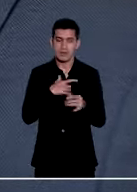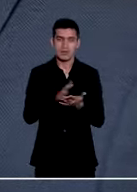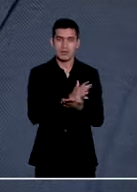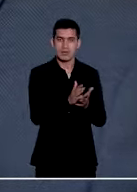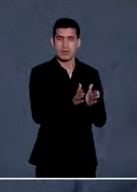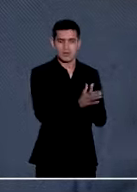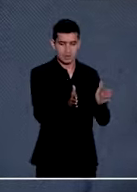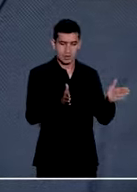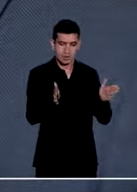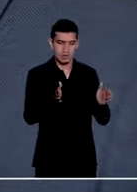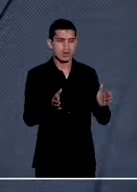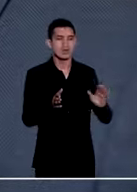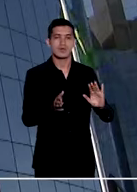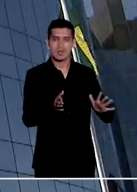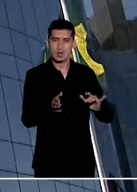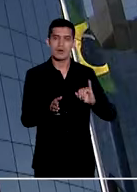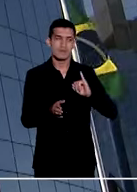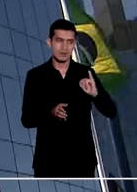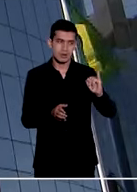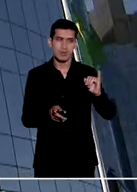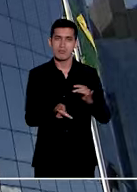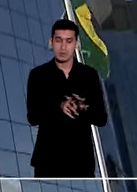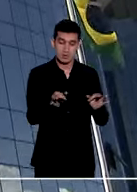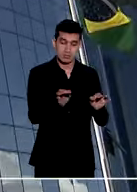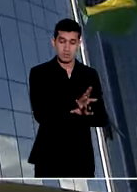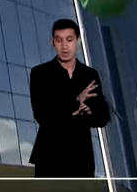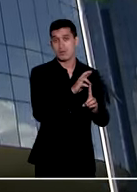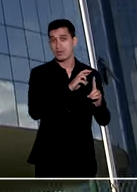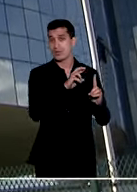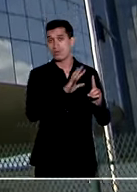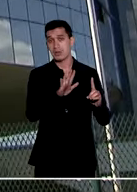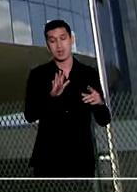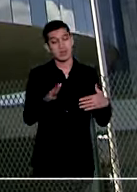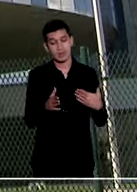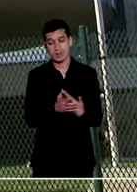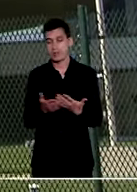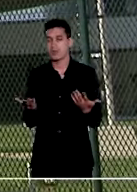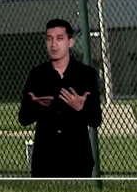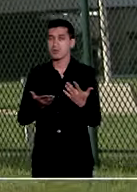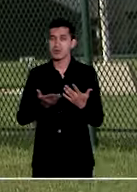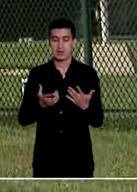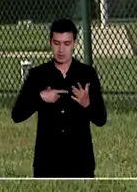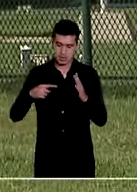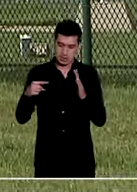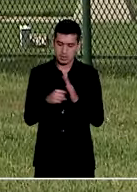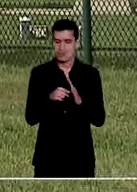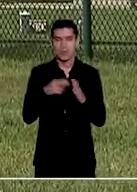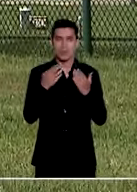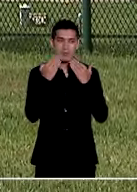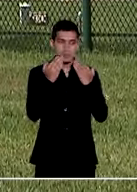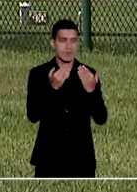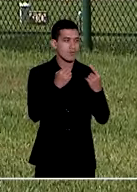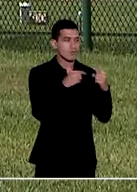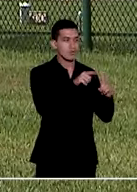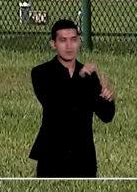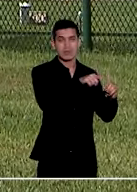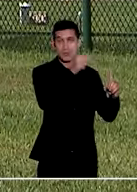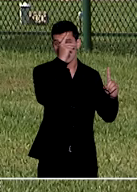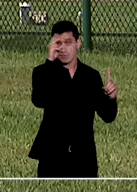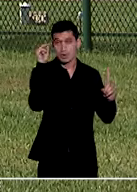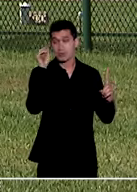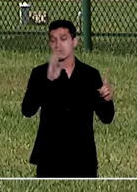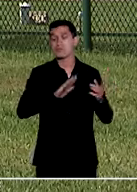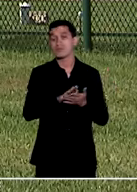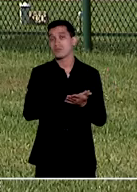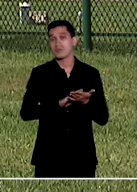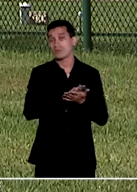a conclusão das investigações mas até o momento não houve oferecimento de denúncia contra o prefeito ou outro posicionamento por